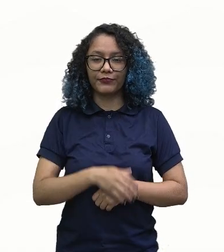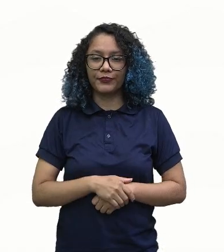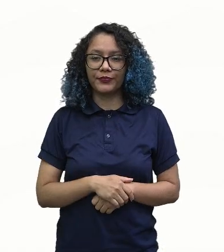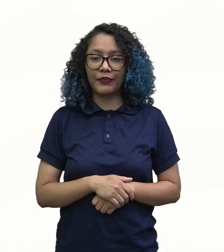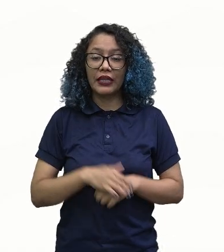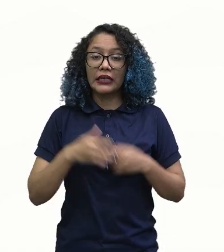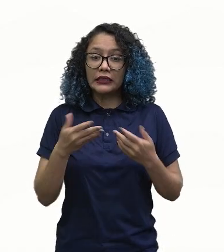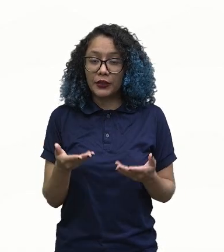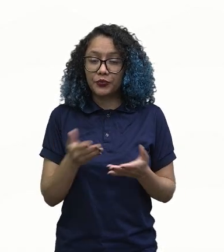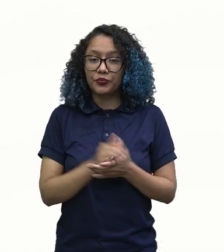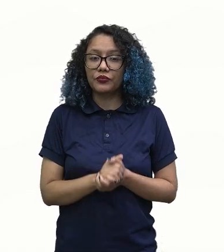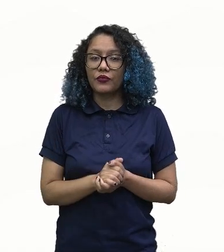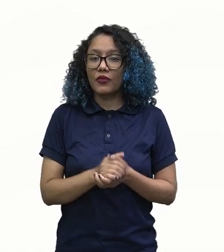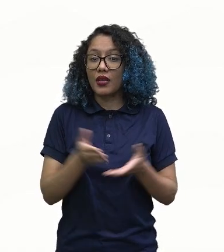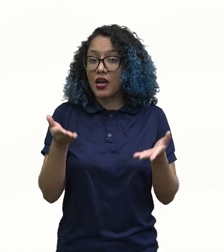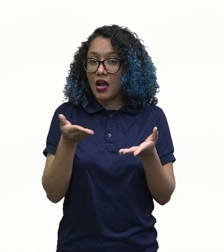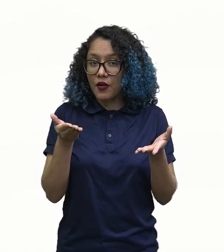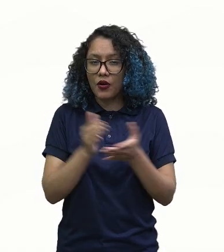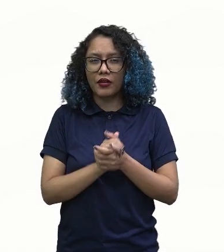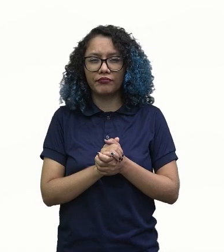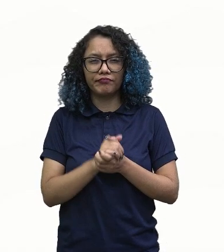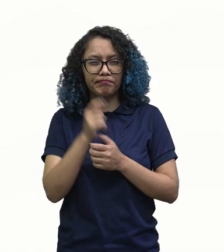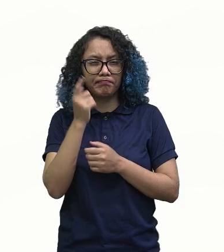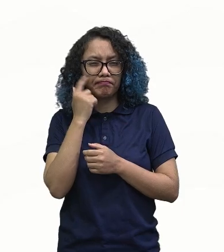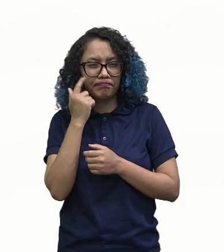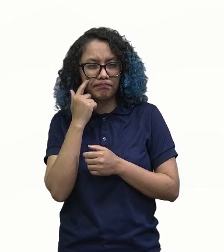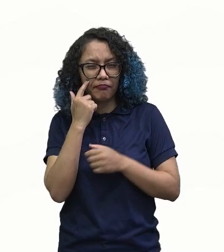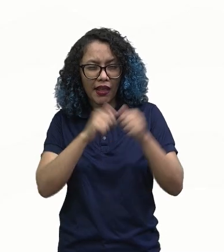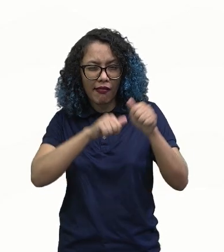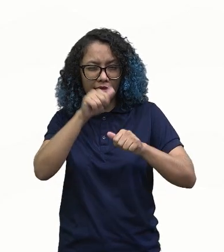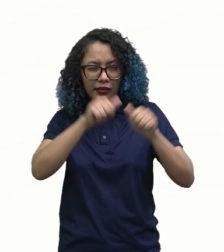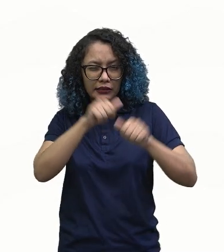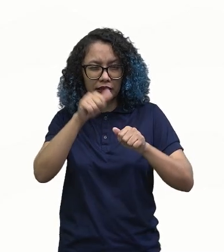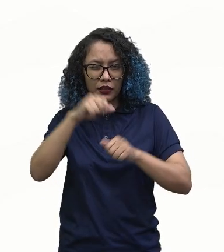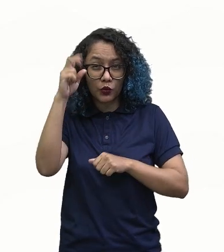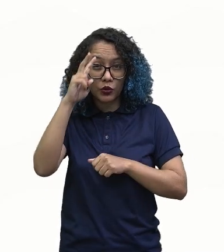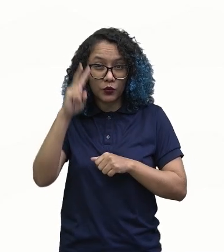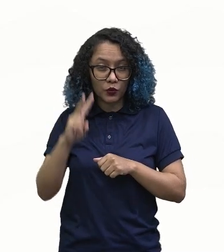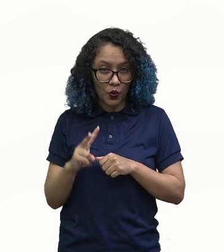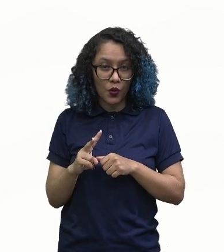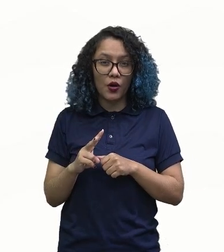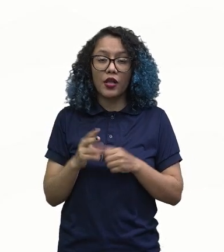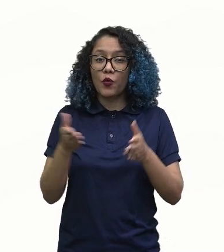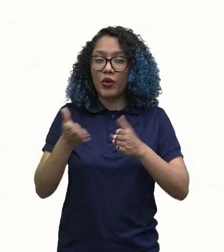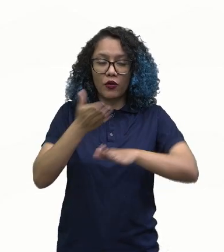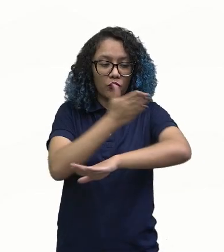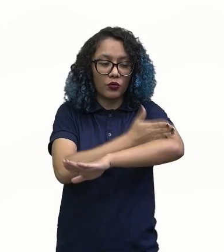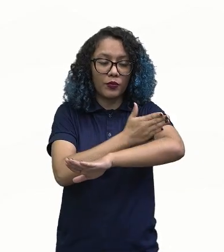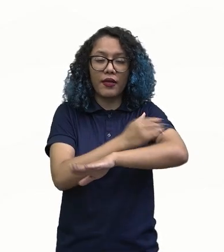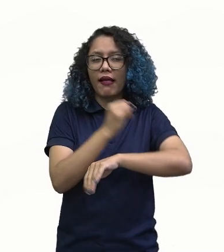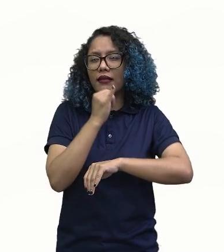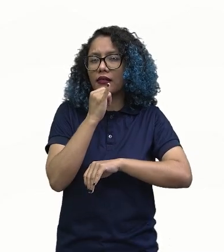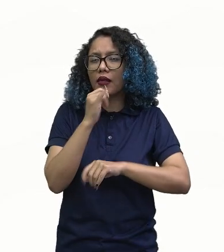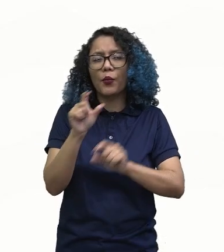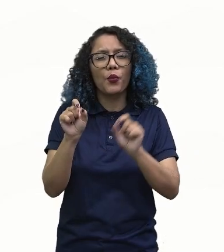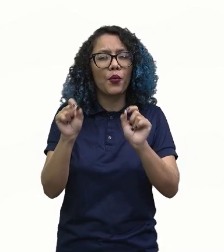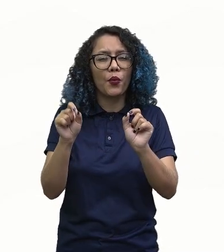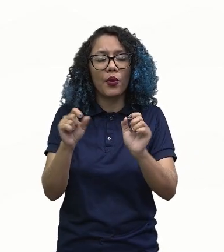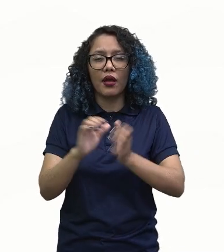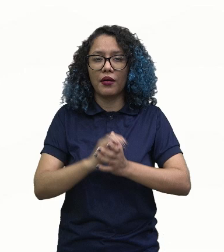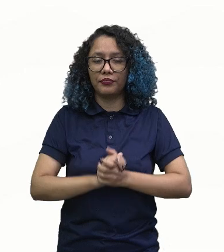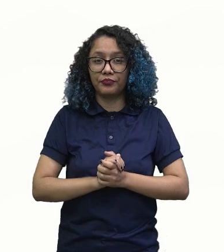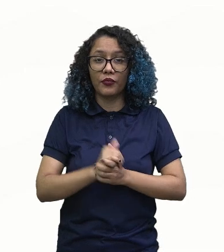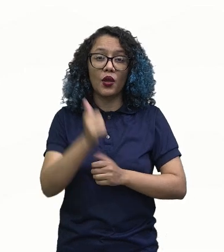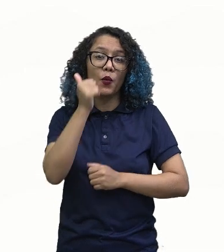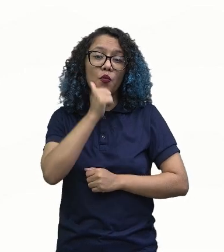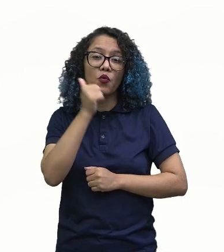vai observar isso fazendo essa análise na história, que durante a Idade Média, por exemplo, as mulheres